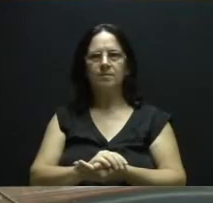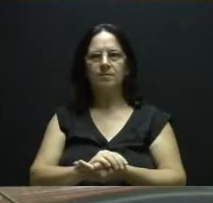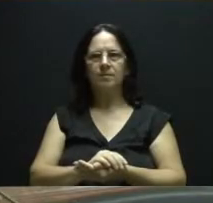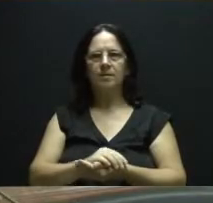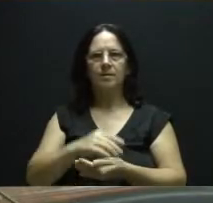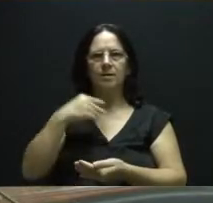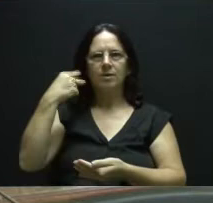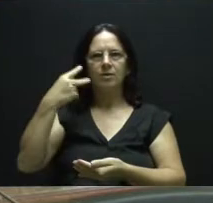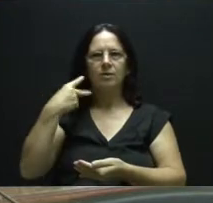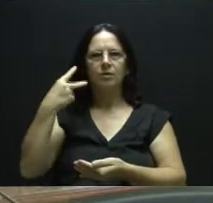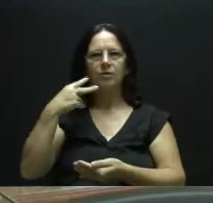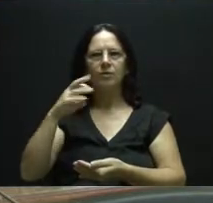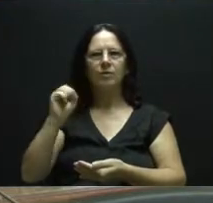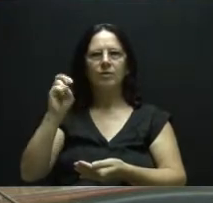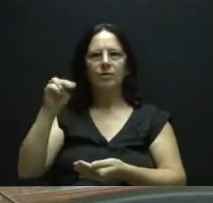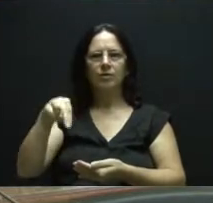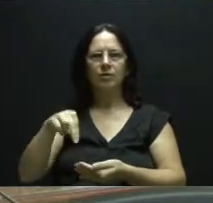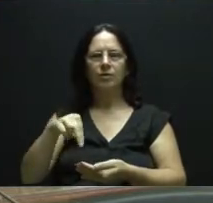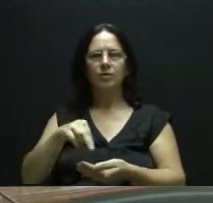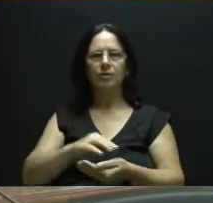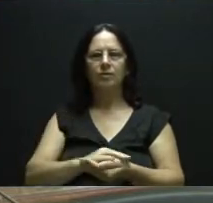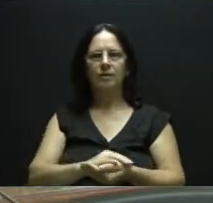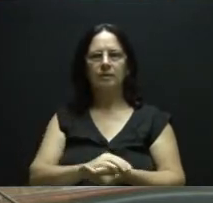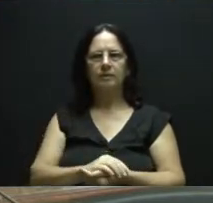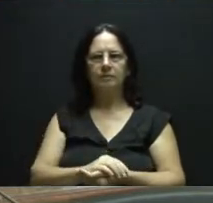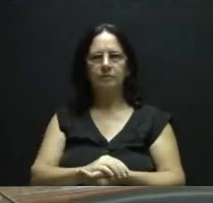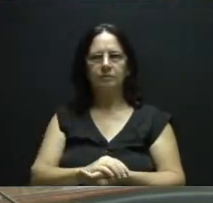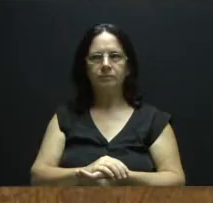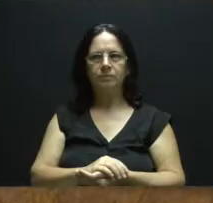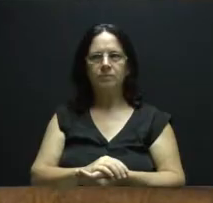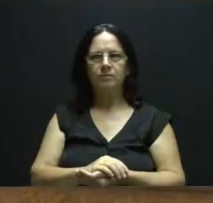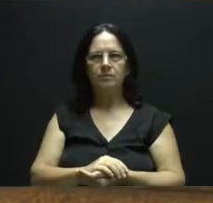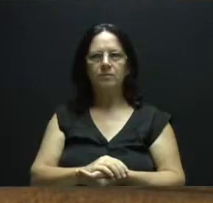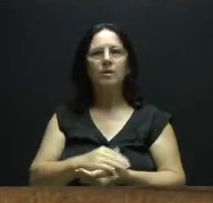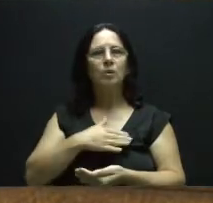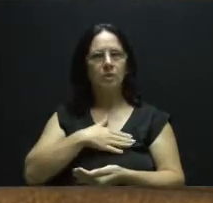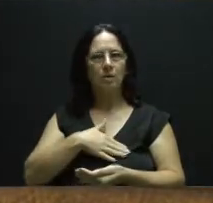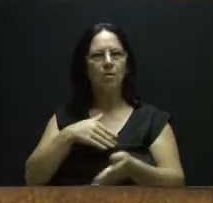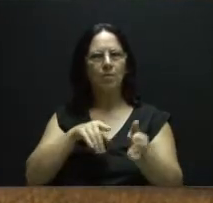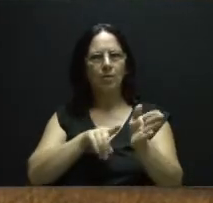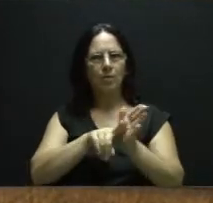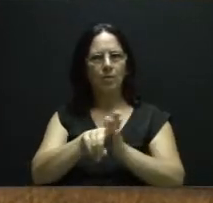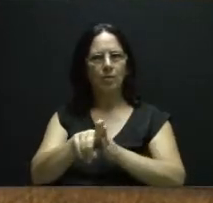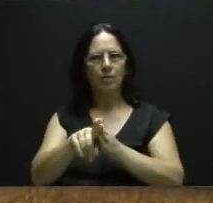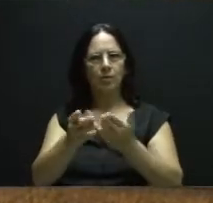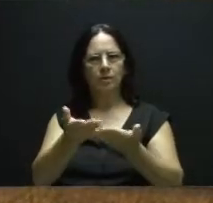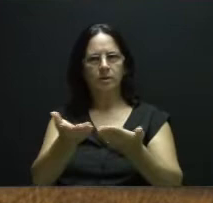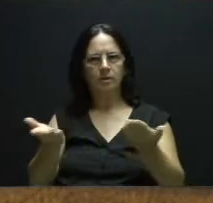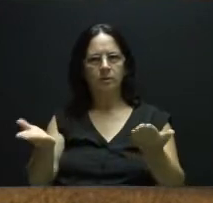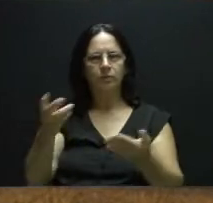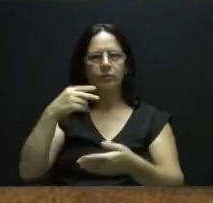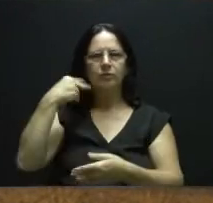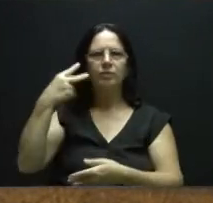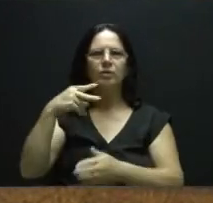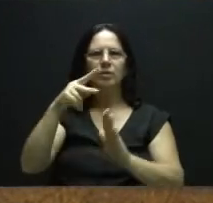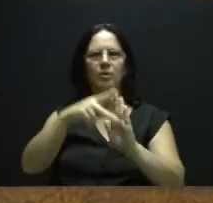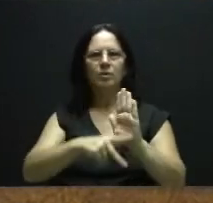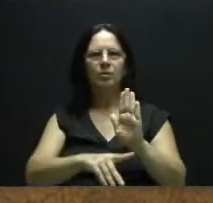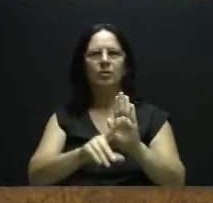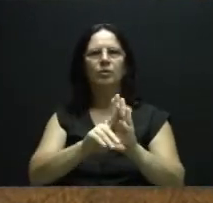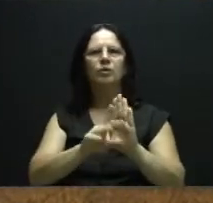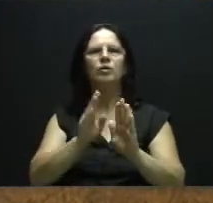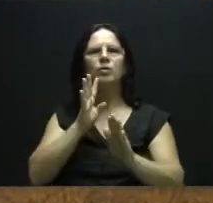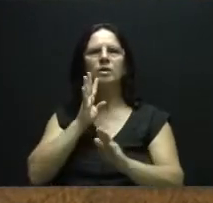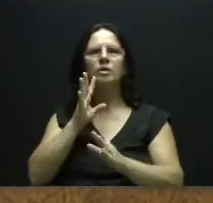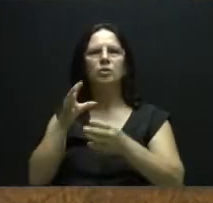questão de horas o presidente questão de ordem do vereador nilson de lá gostaria que vossa excelência consultar o plenário para que o presente projeto